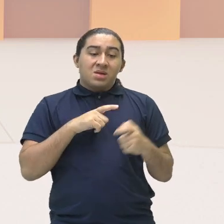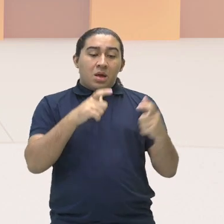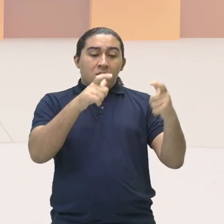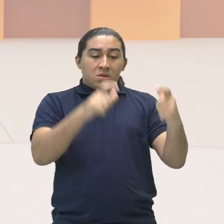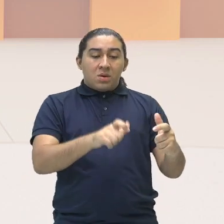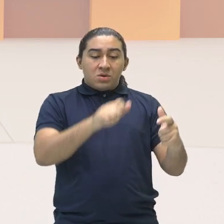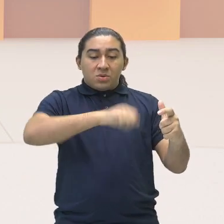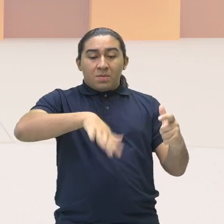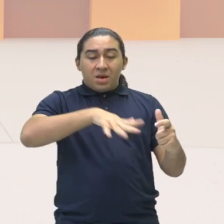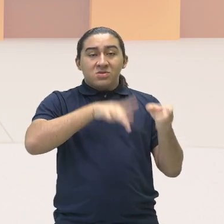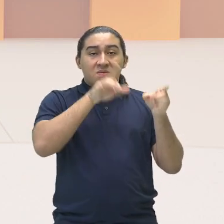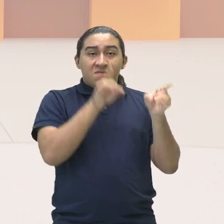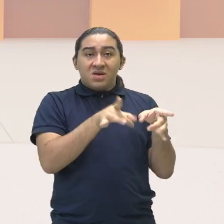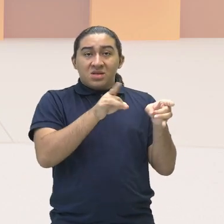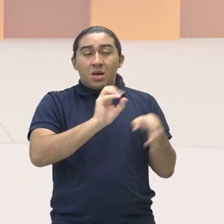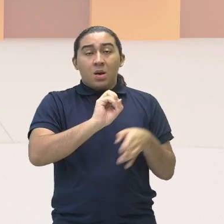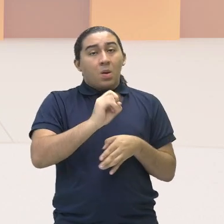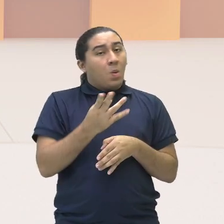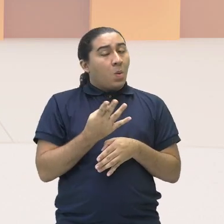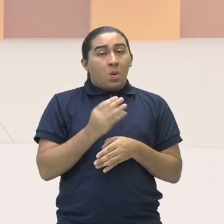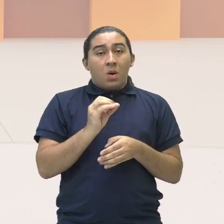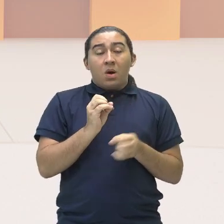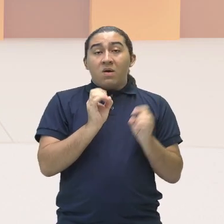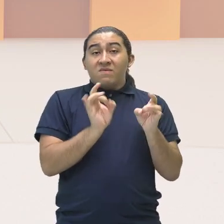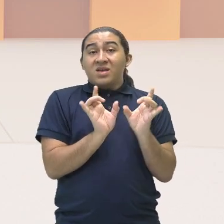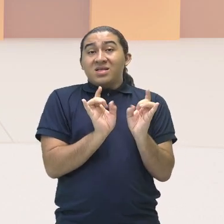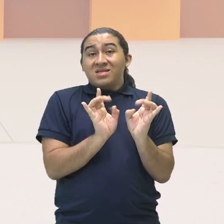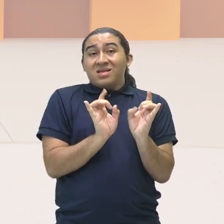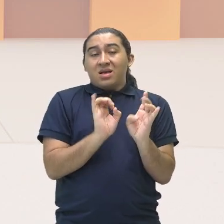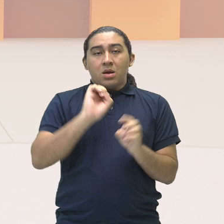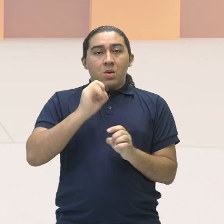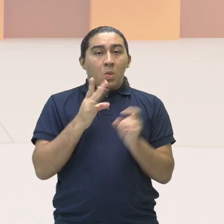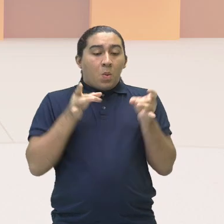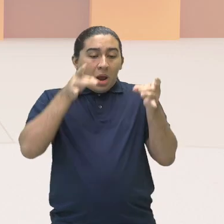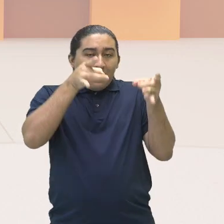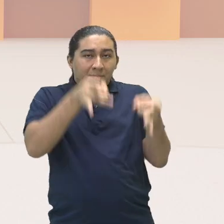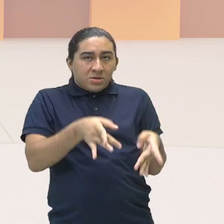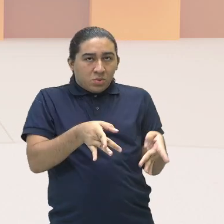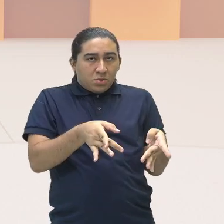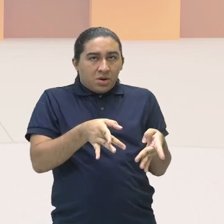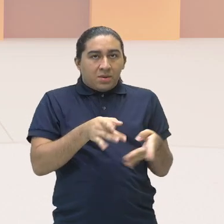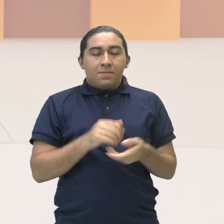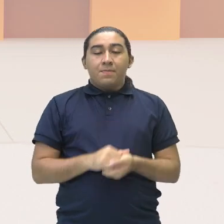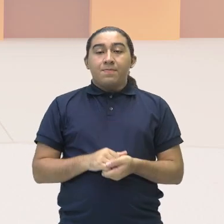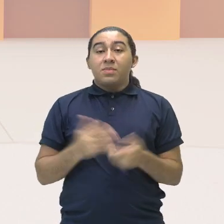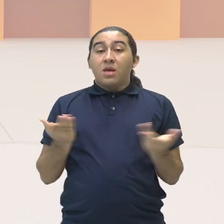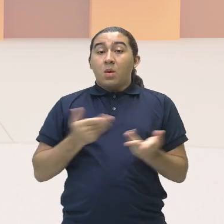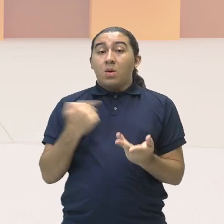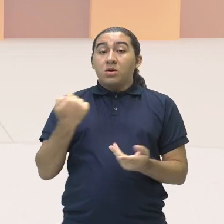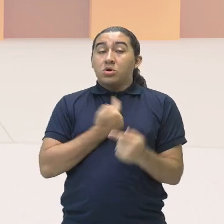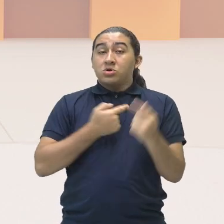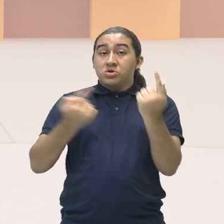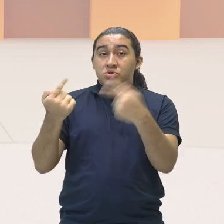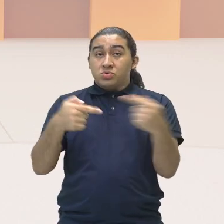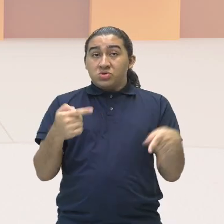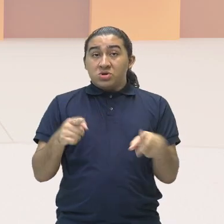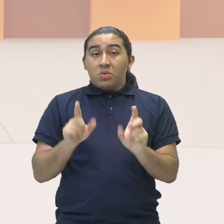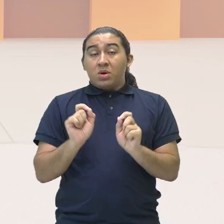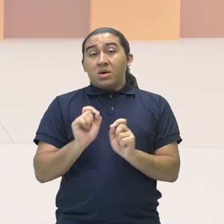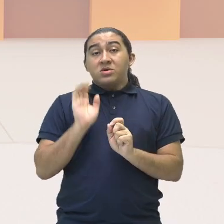acabar abandonando as propriedades. E aí a gente discute agora, nós falamos sobre os